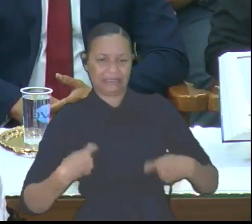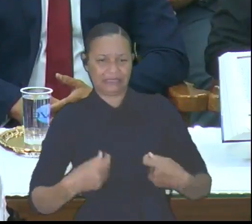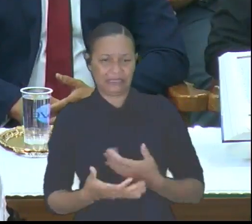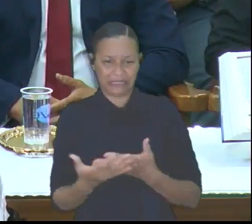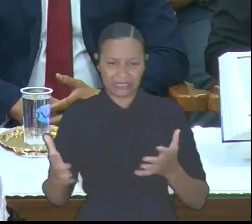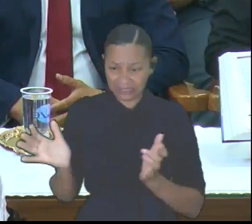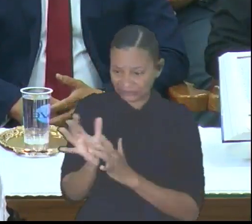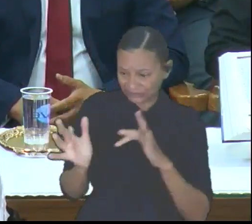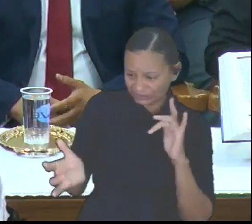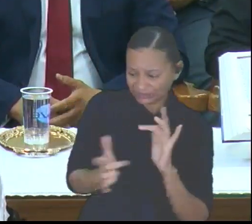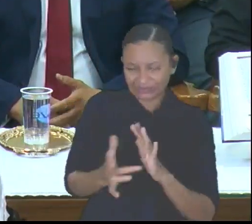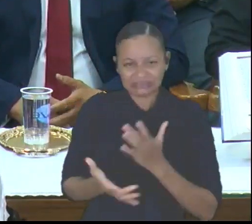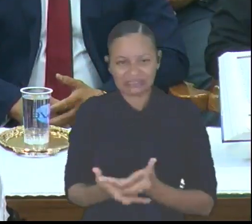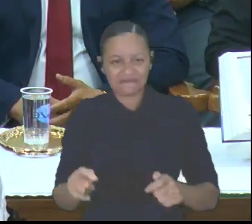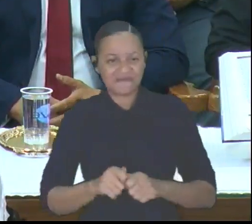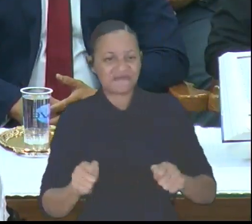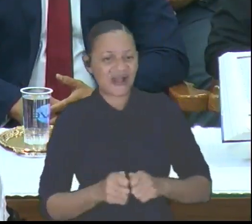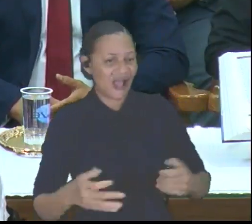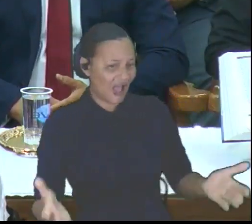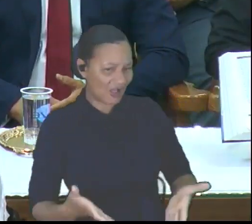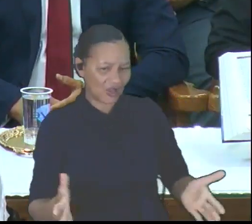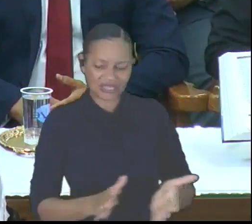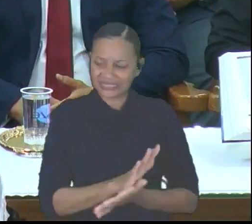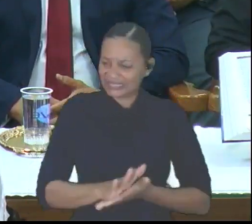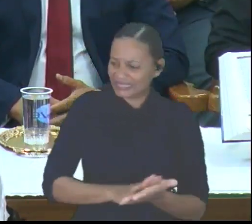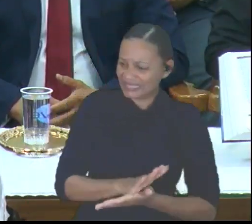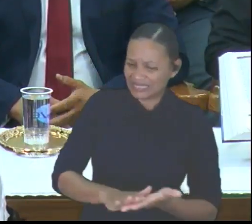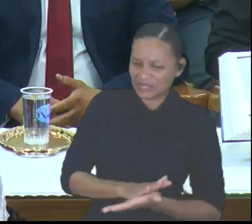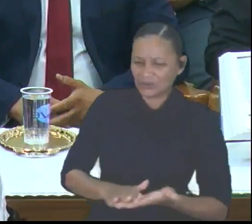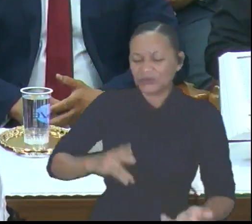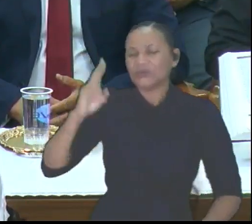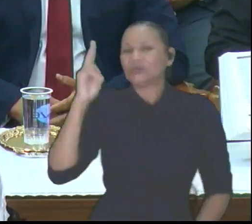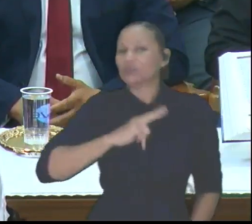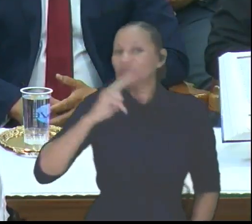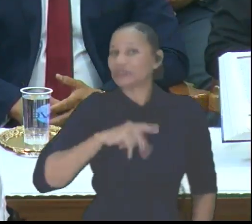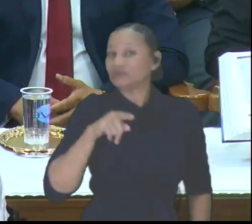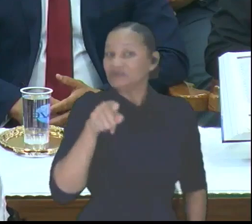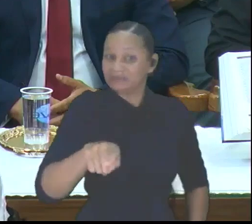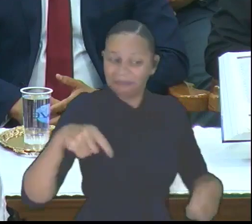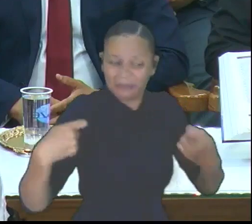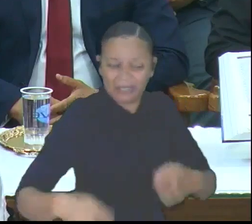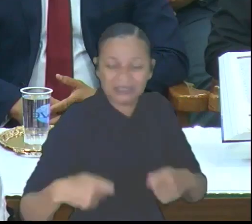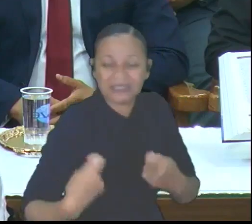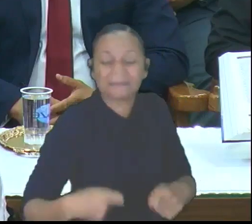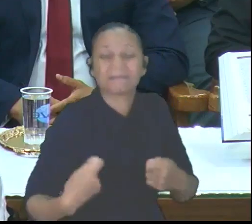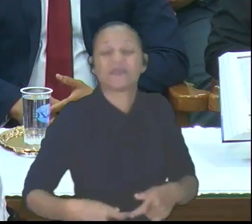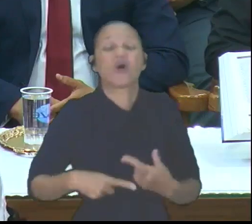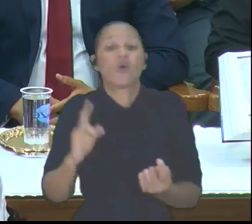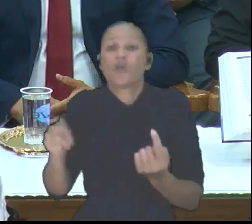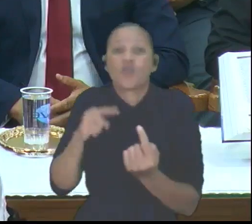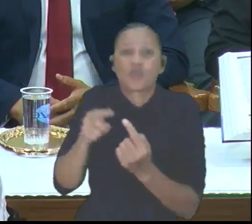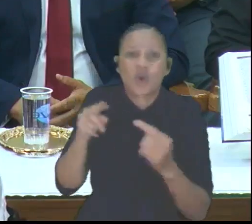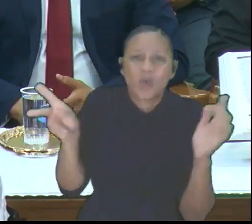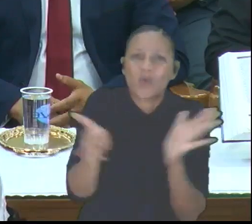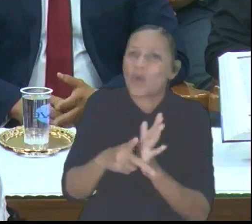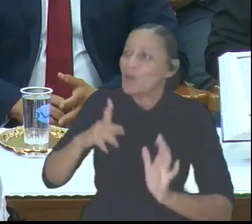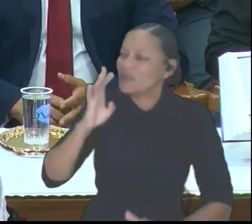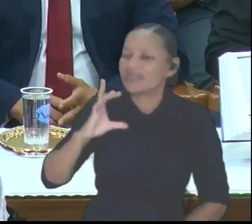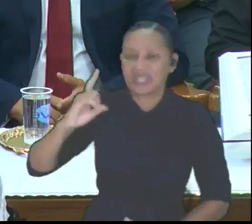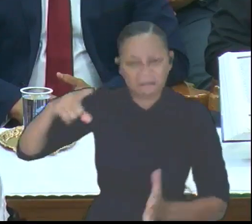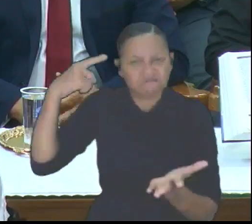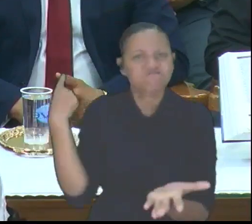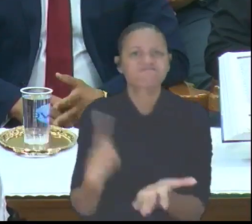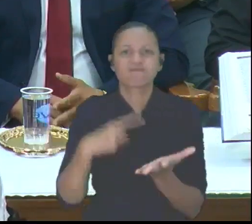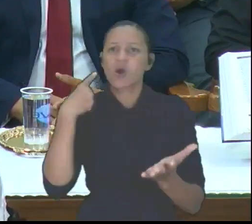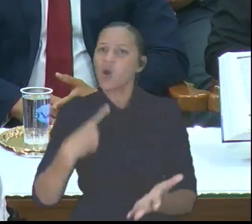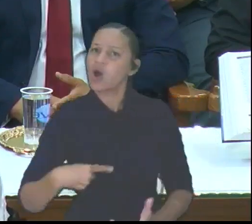Jesus faz agora, mas Ele não faz, porque mais urgente que a tua necessidade é o propósito que Ele